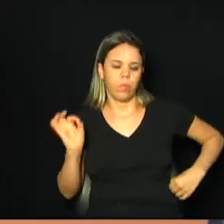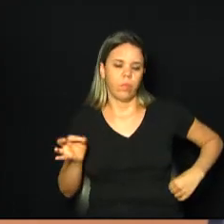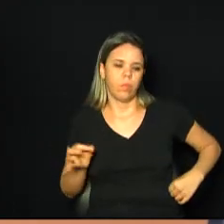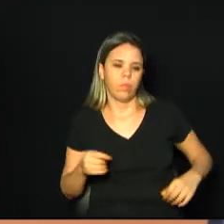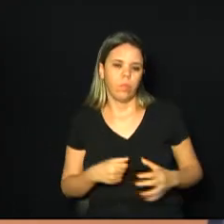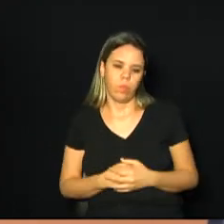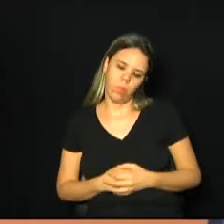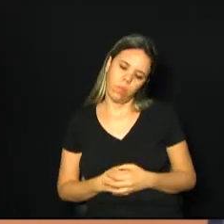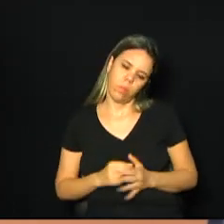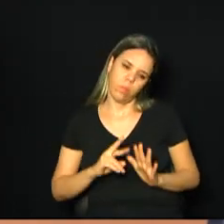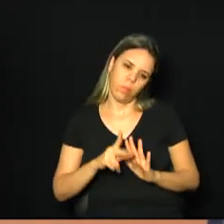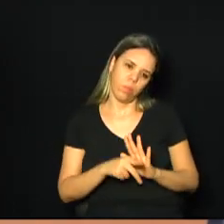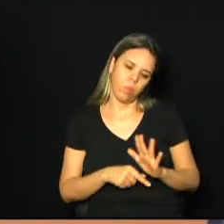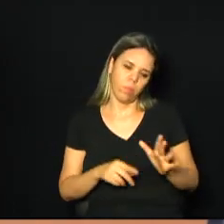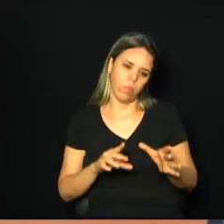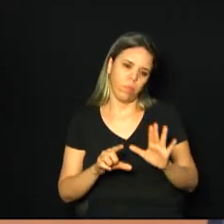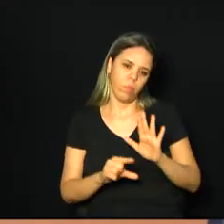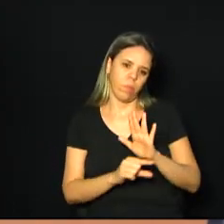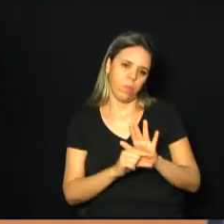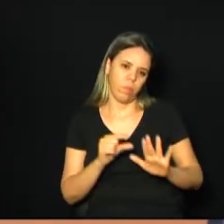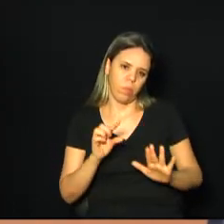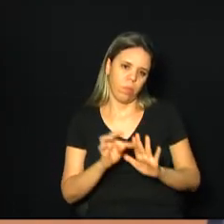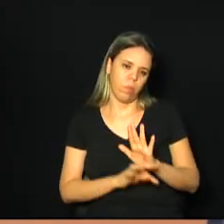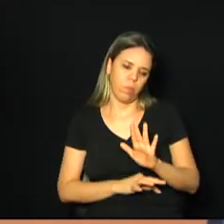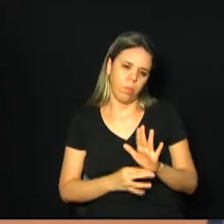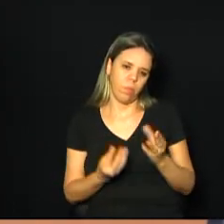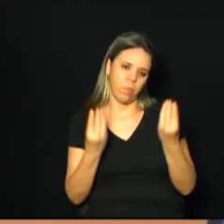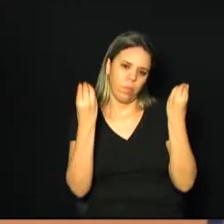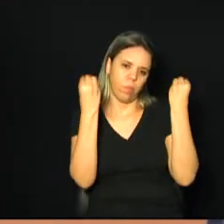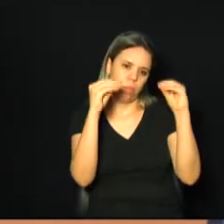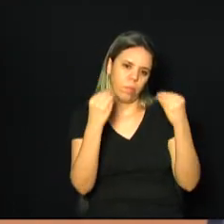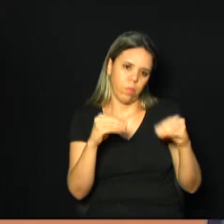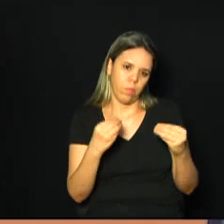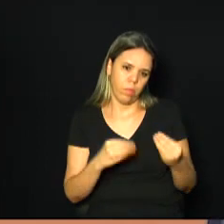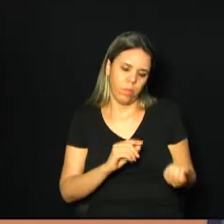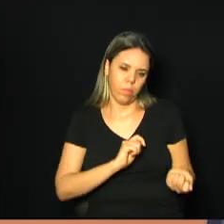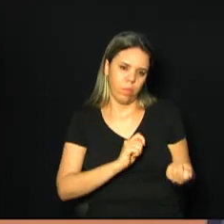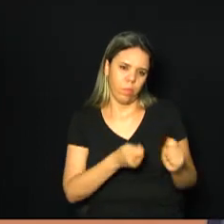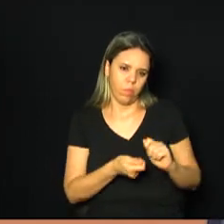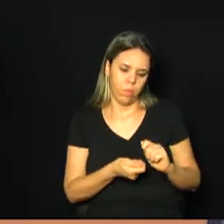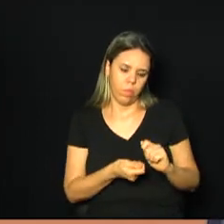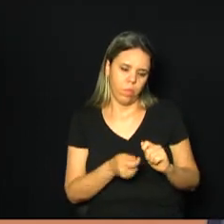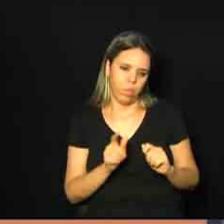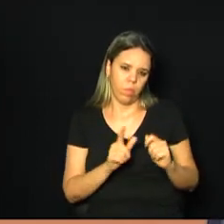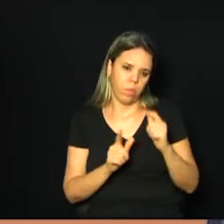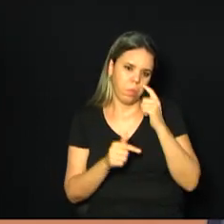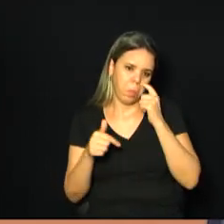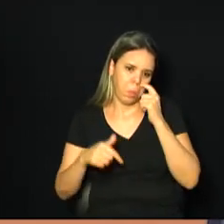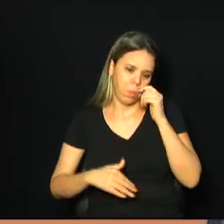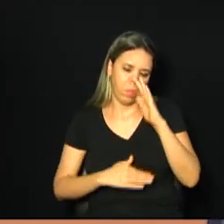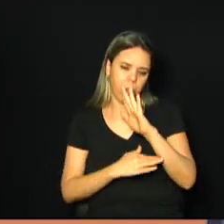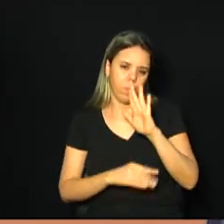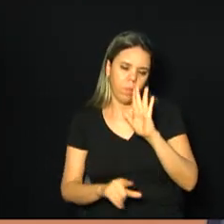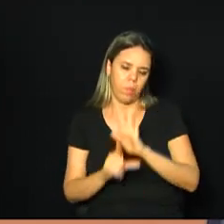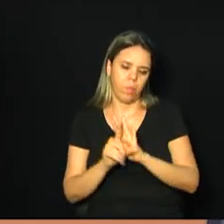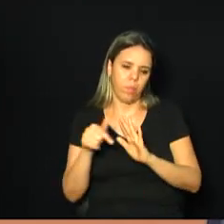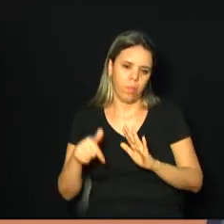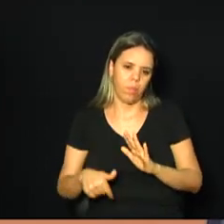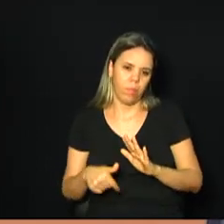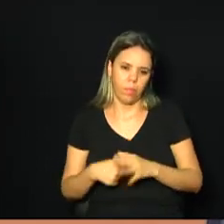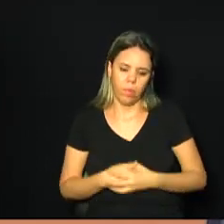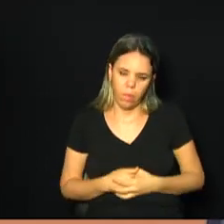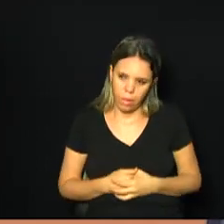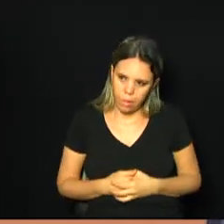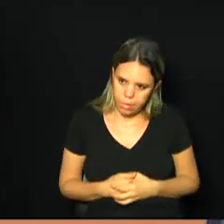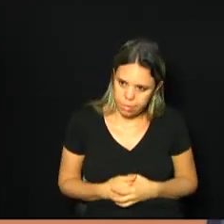que várias emendas vão ser colocadas, ela vai ser modificada. Porque nessa Casa de Leis aqui também, no